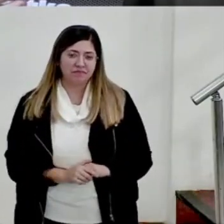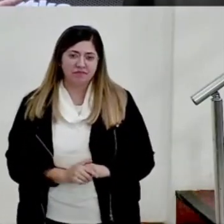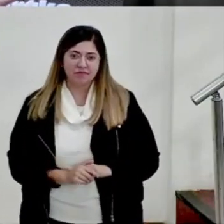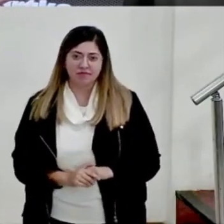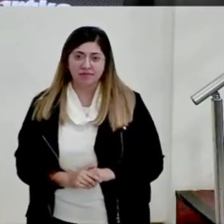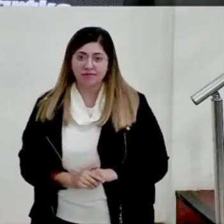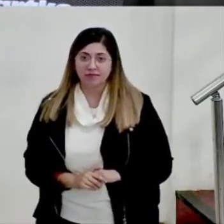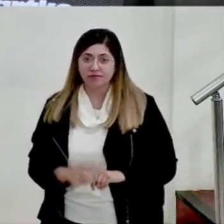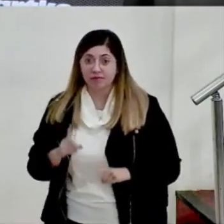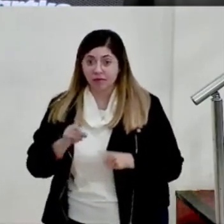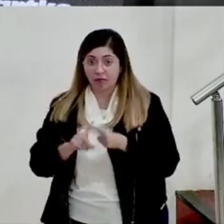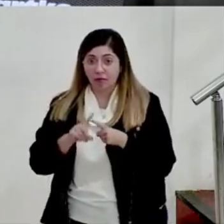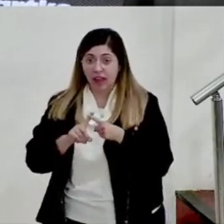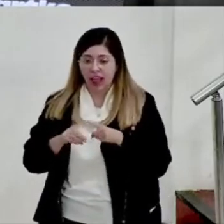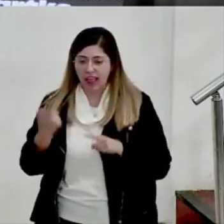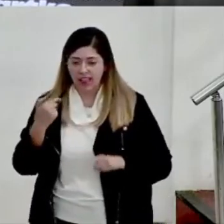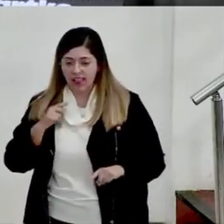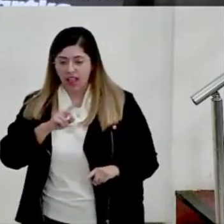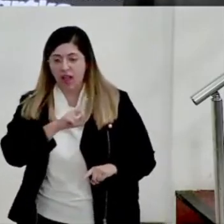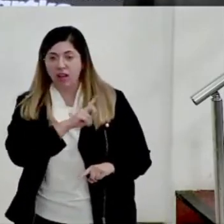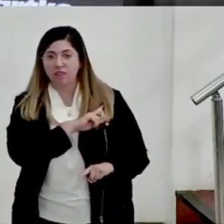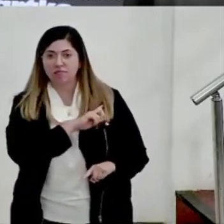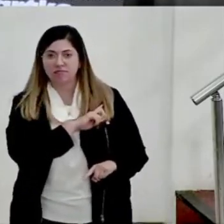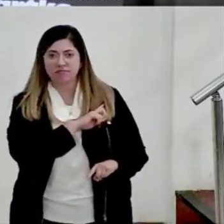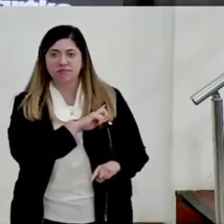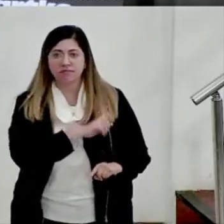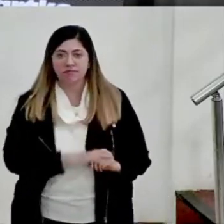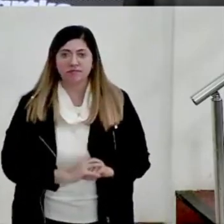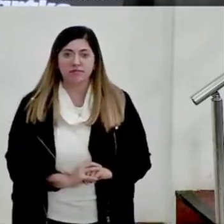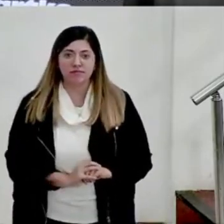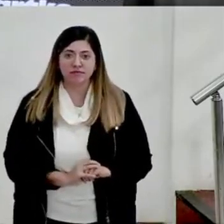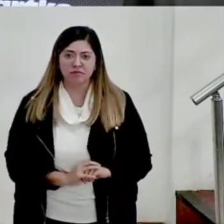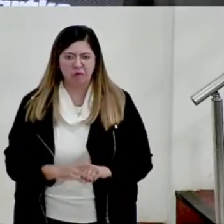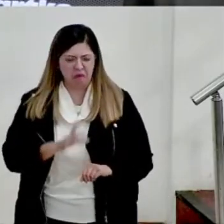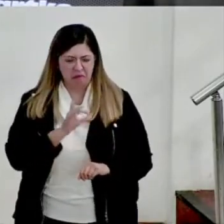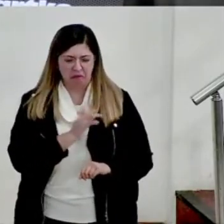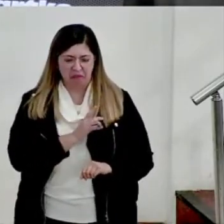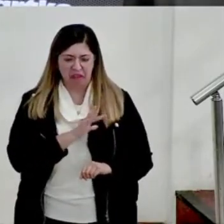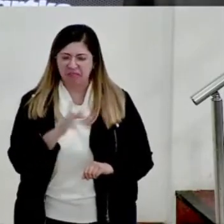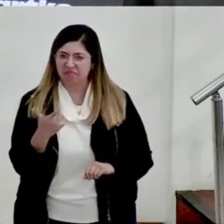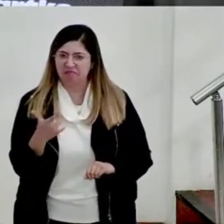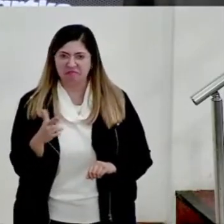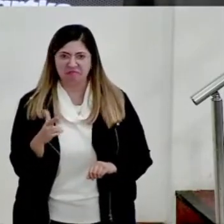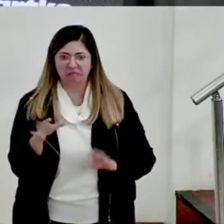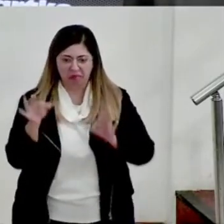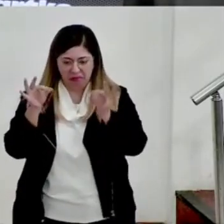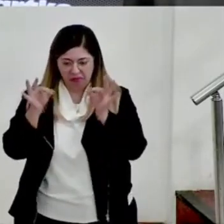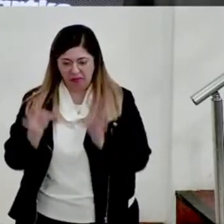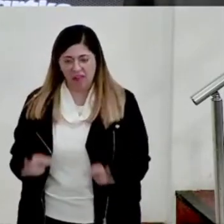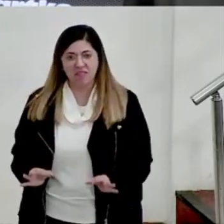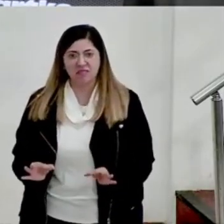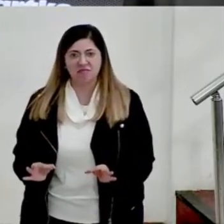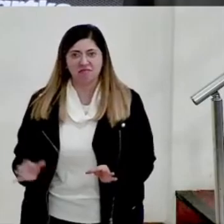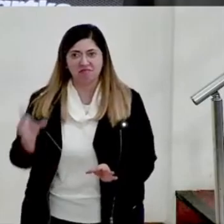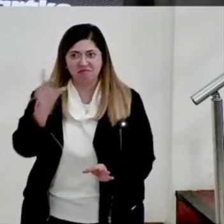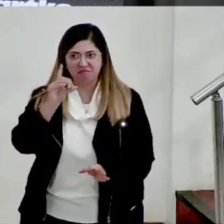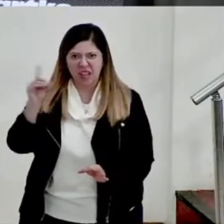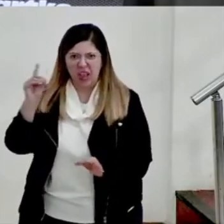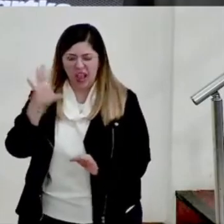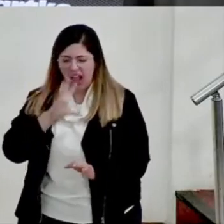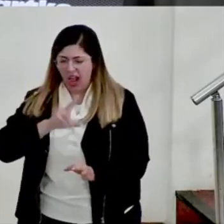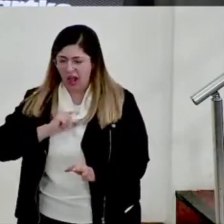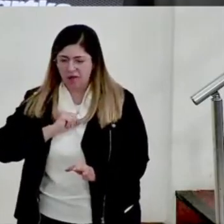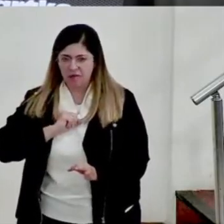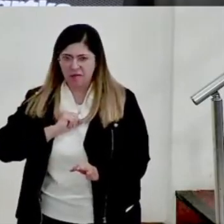você, não há mais medo. O perfeito amor de Deus